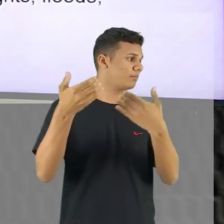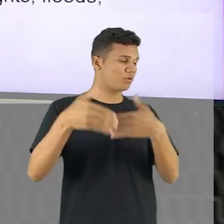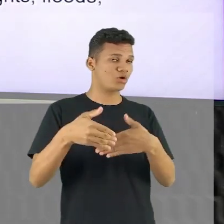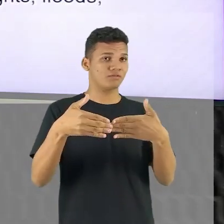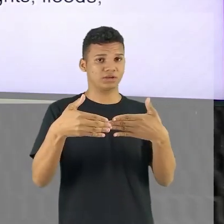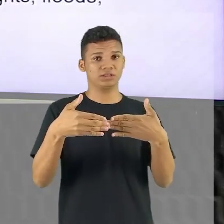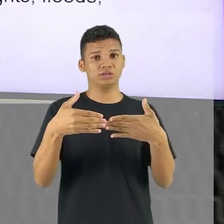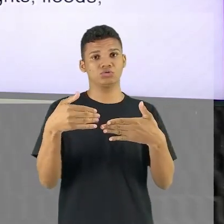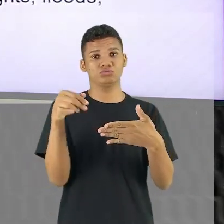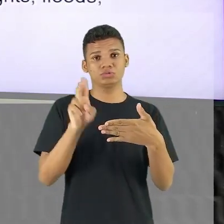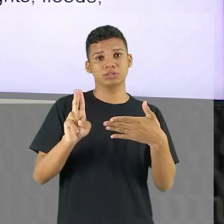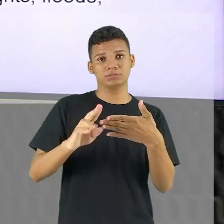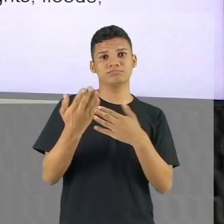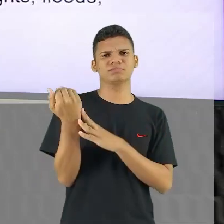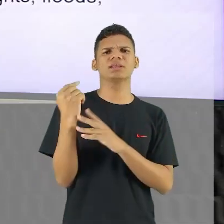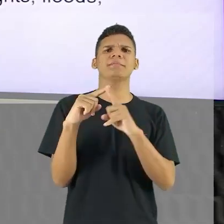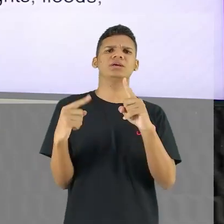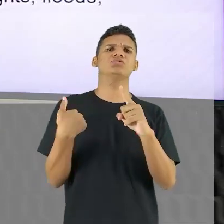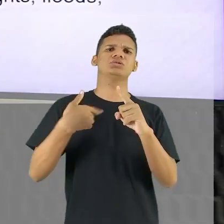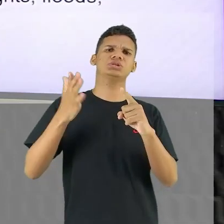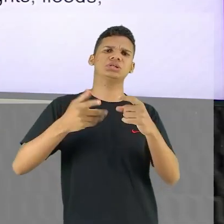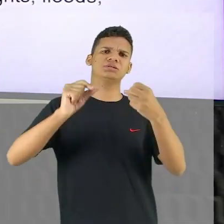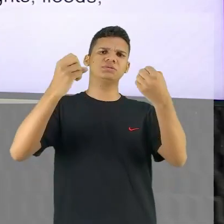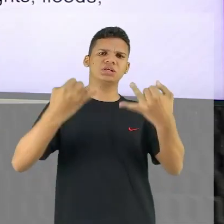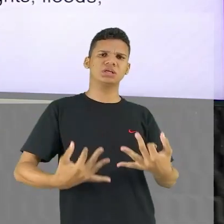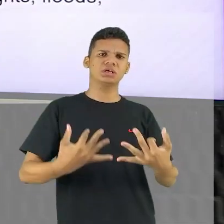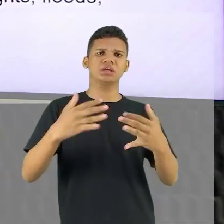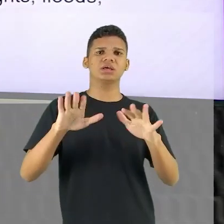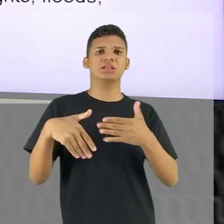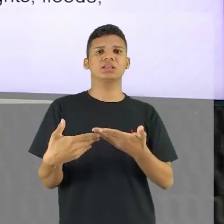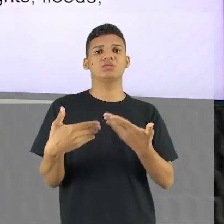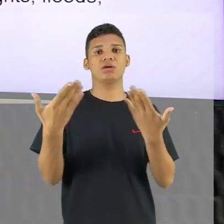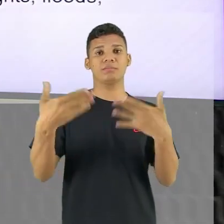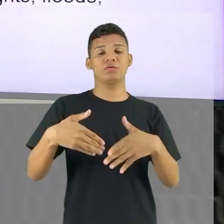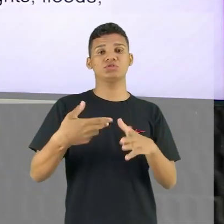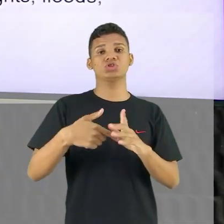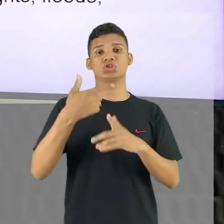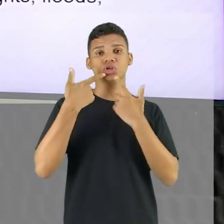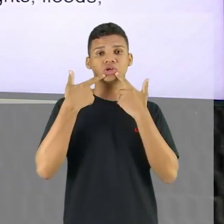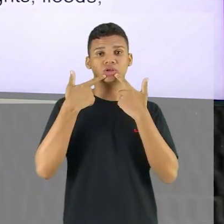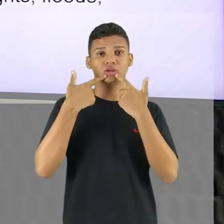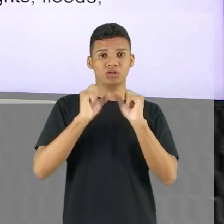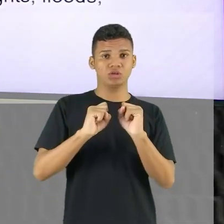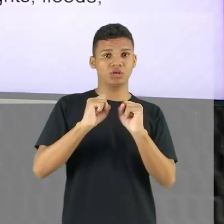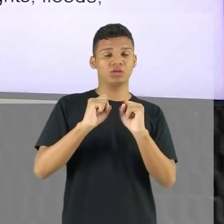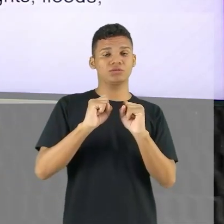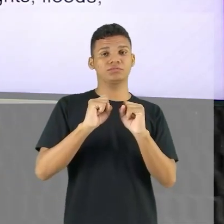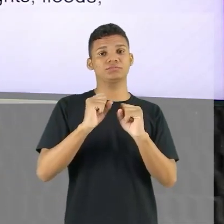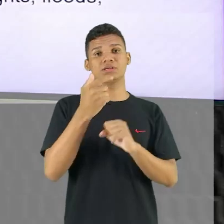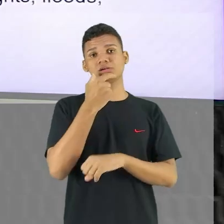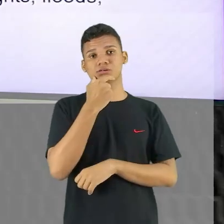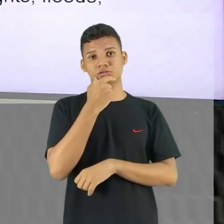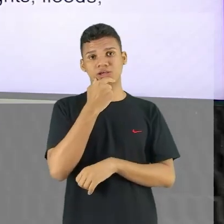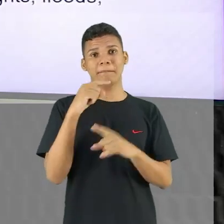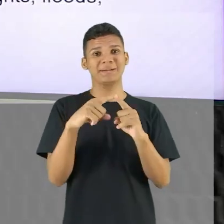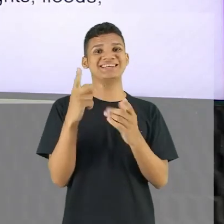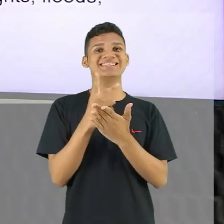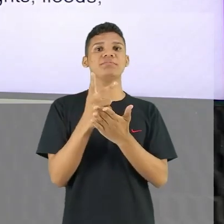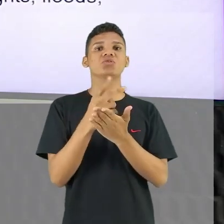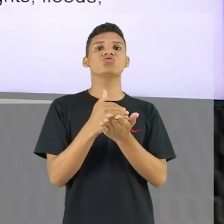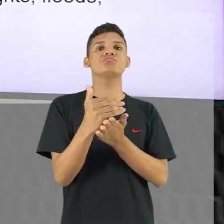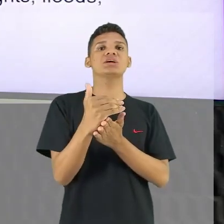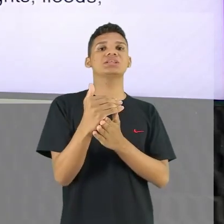recente do Enem que nós temos. Como eu já falei para vocês, no caso da prova de língua estrangeira, a primeira dica é sempre começa pela